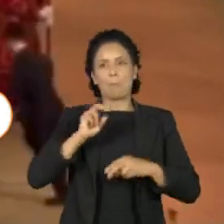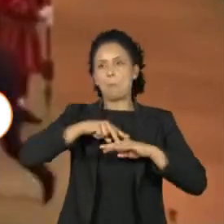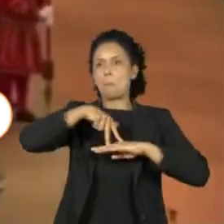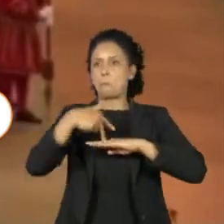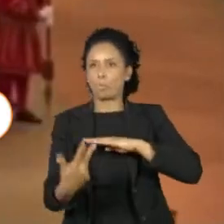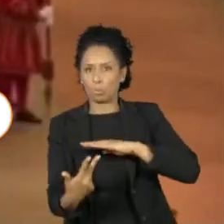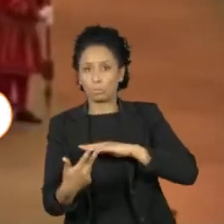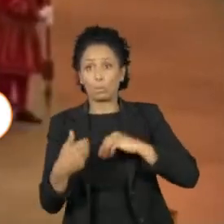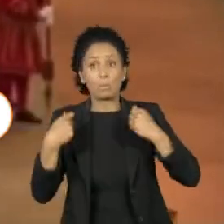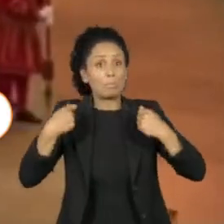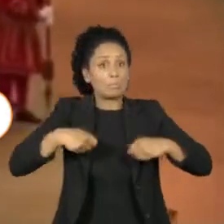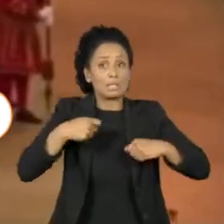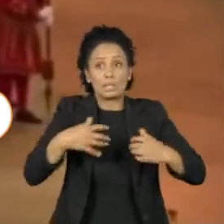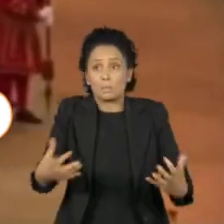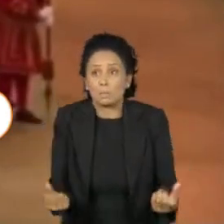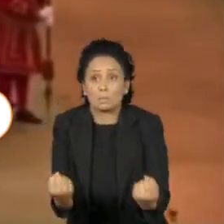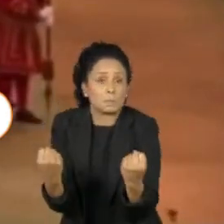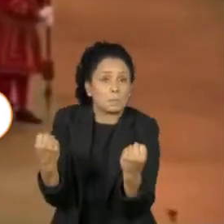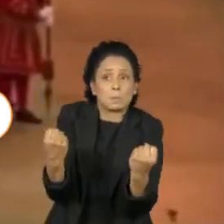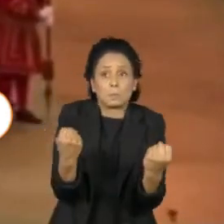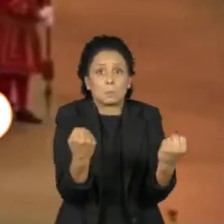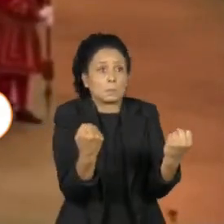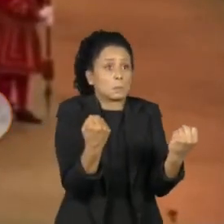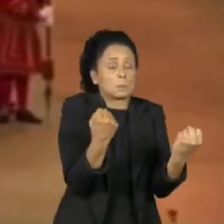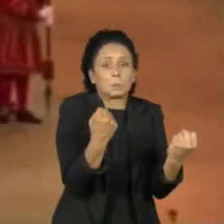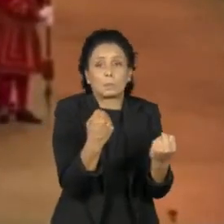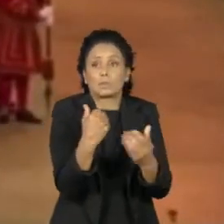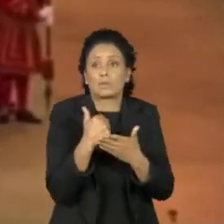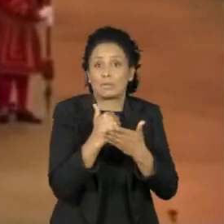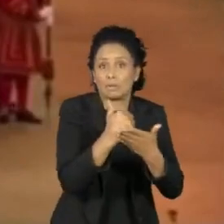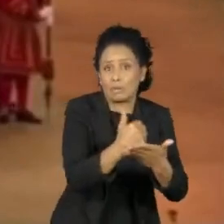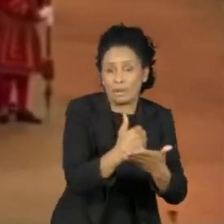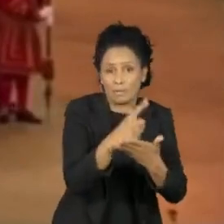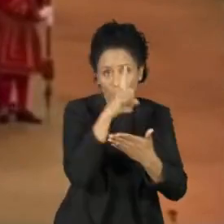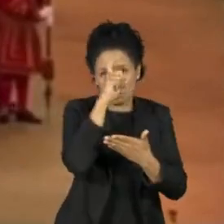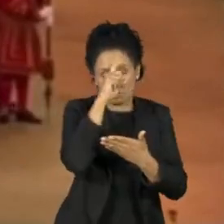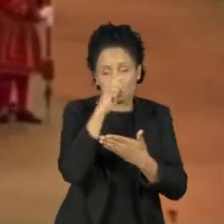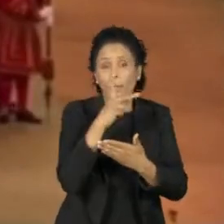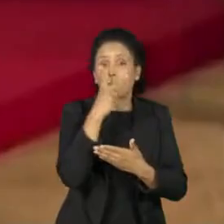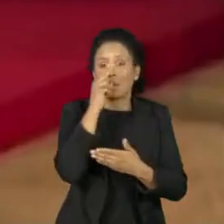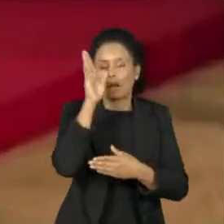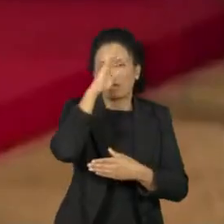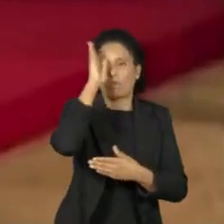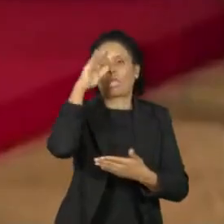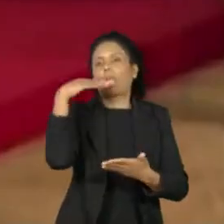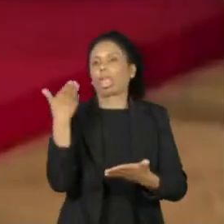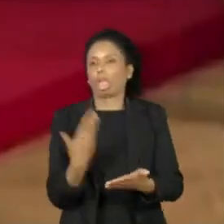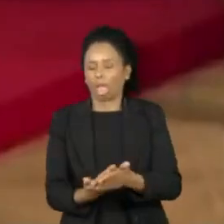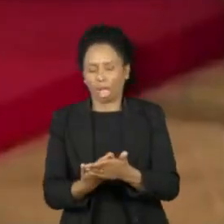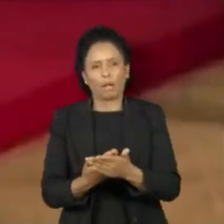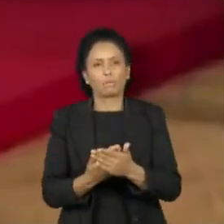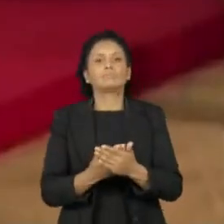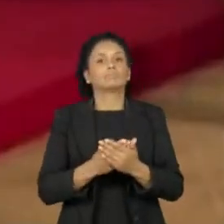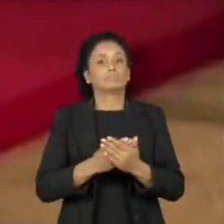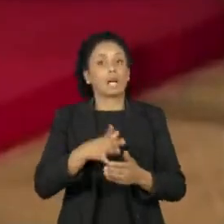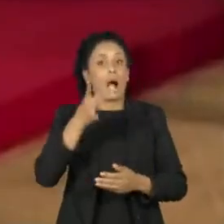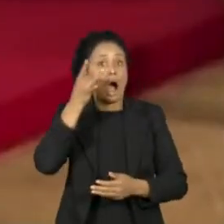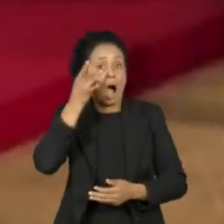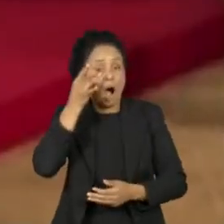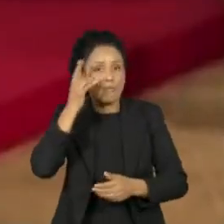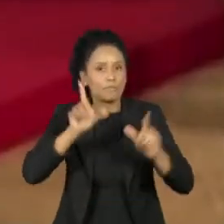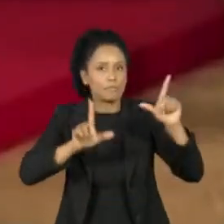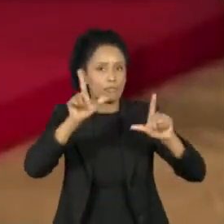caindo e teve que ser socorrido. O que pareceu ser um desmaio foi transmitido ao vivo na transmissão oficial